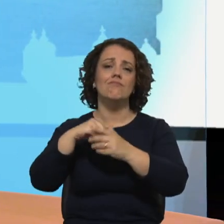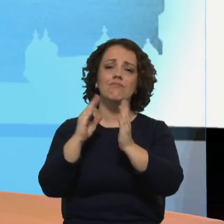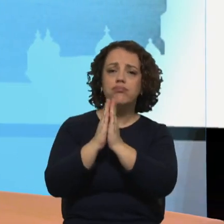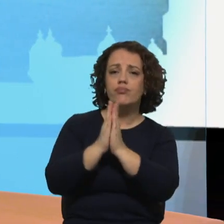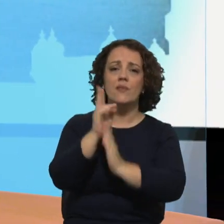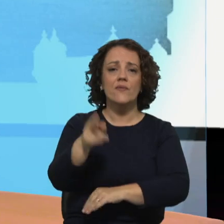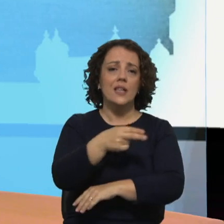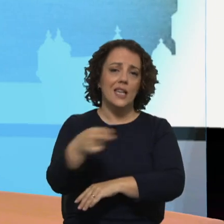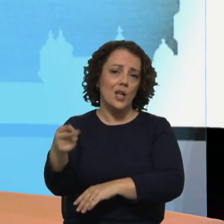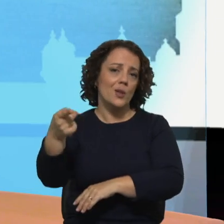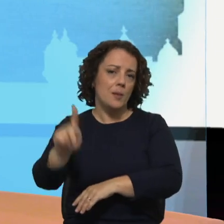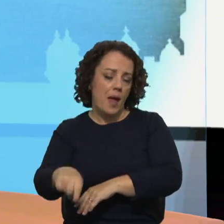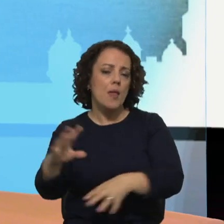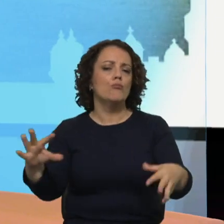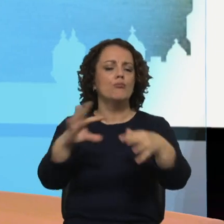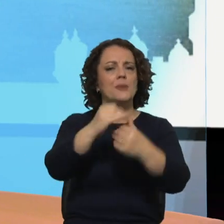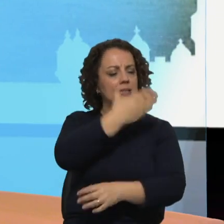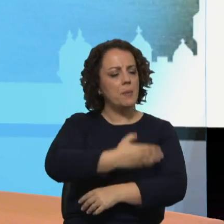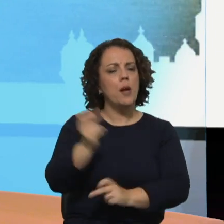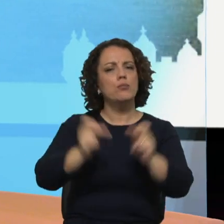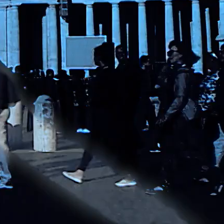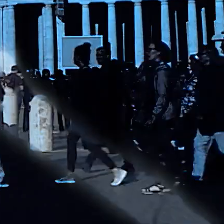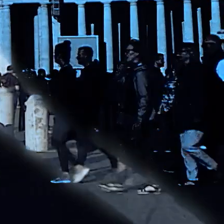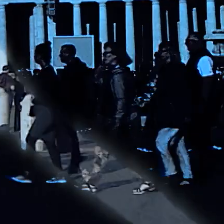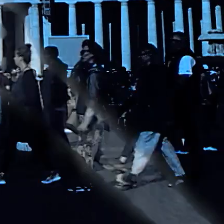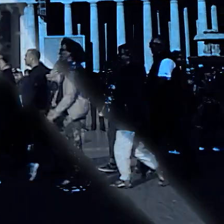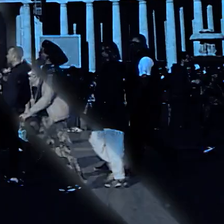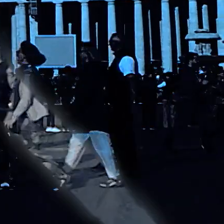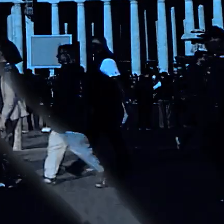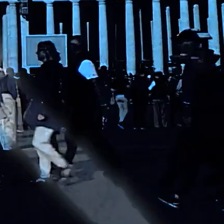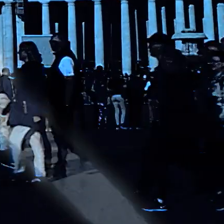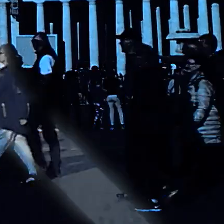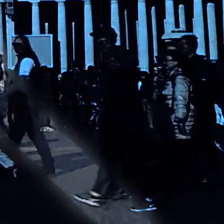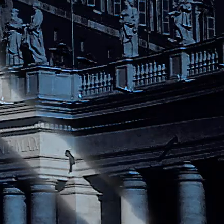convergem os acontecimentos da semana do Papa Francisco.